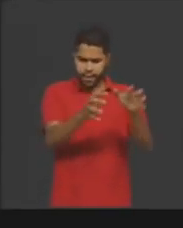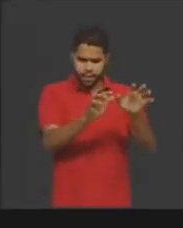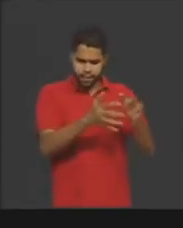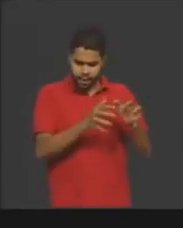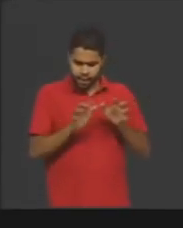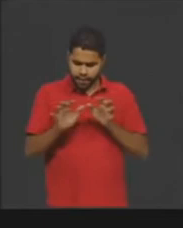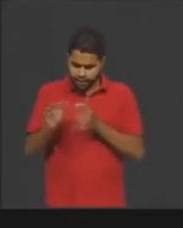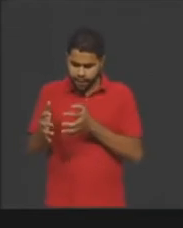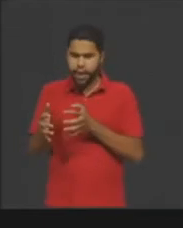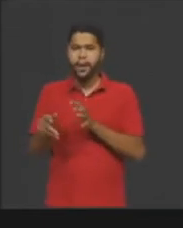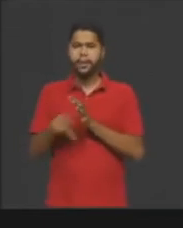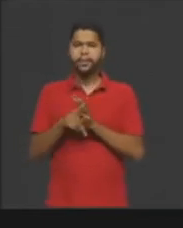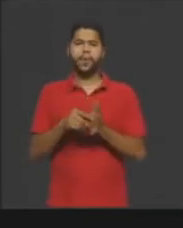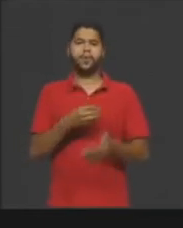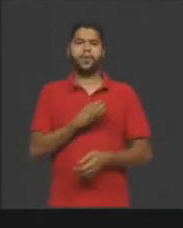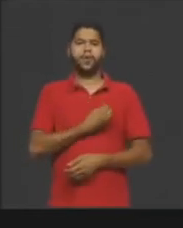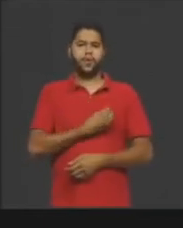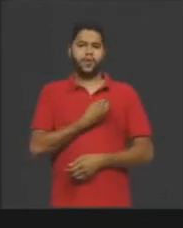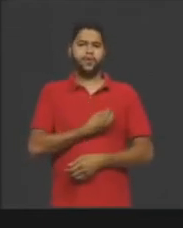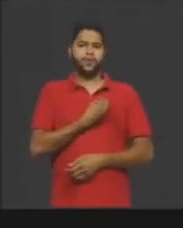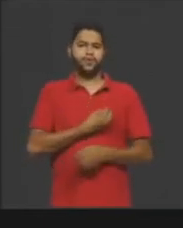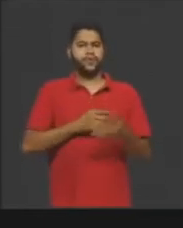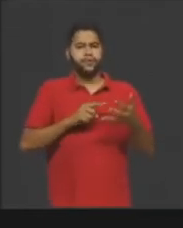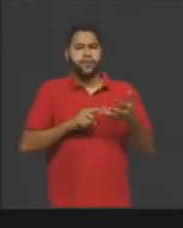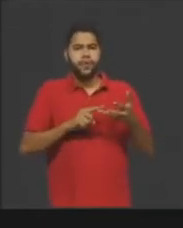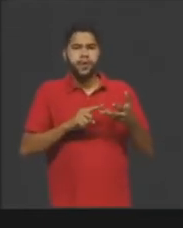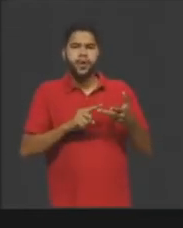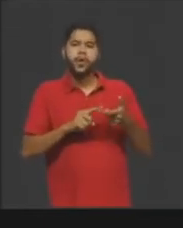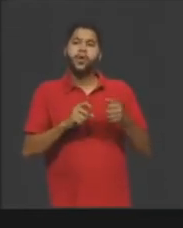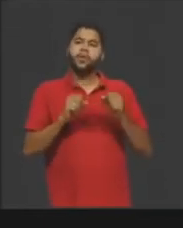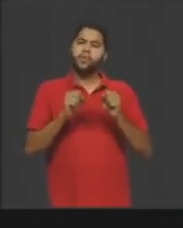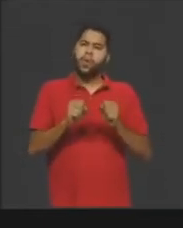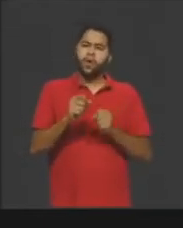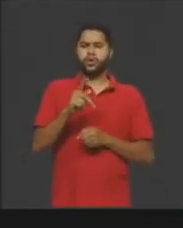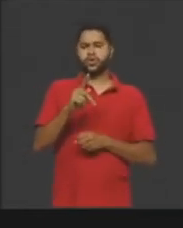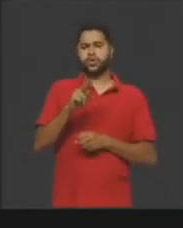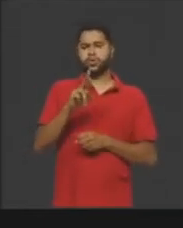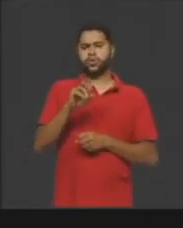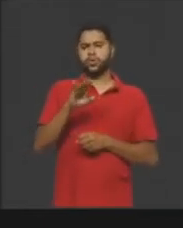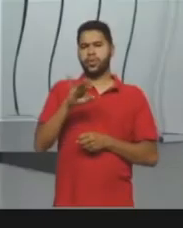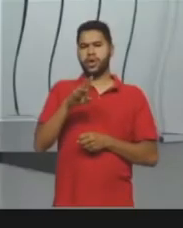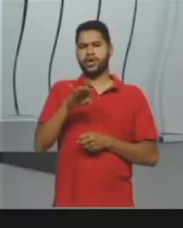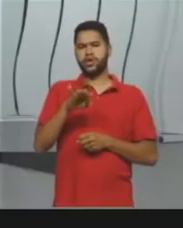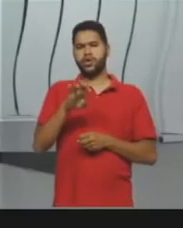seres vivos. Nós vimos aí que o organismo pode ser procarionte ou eucarionte,